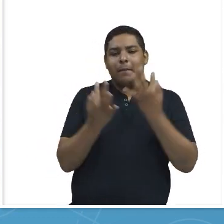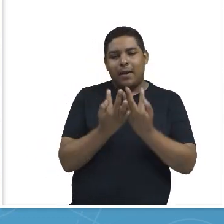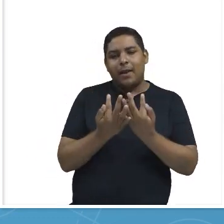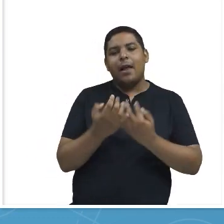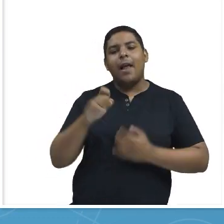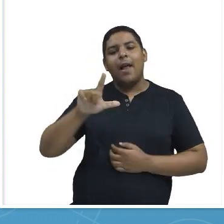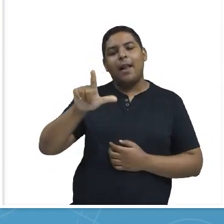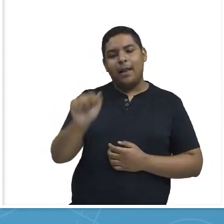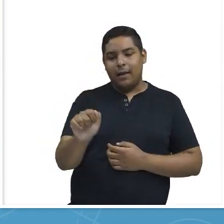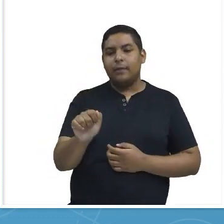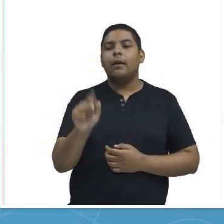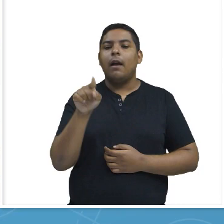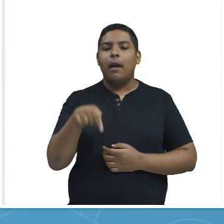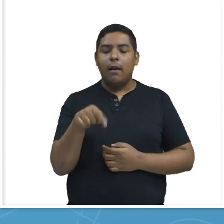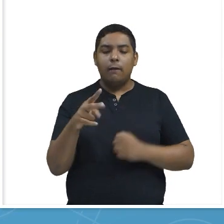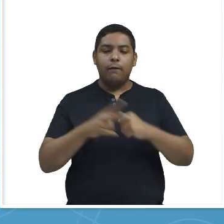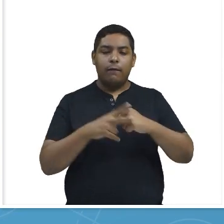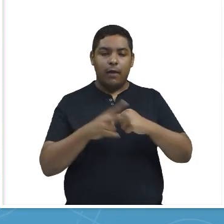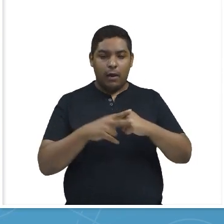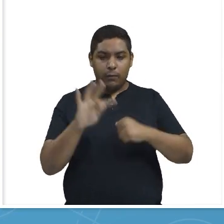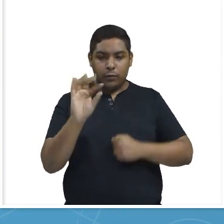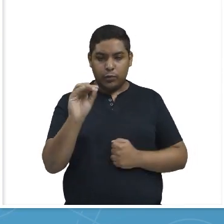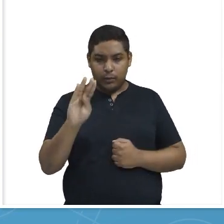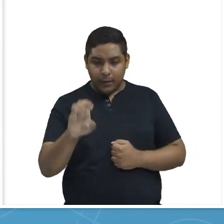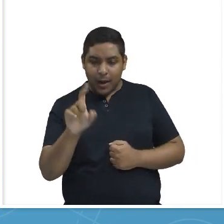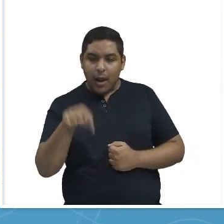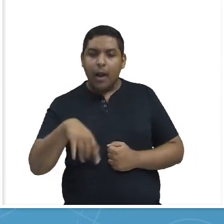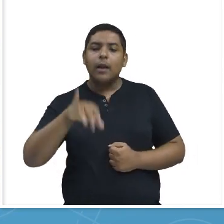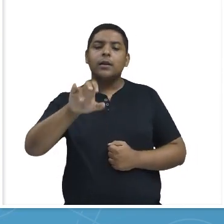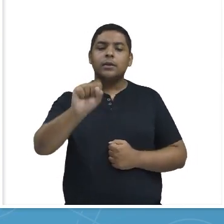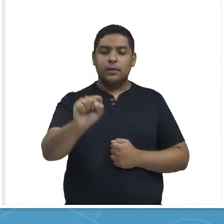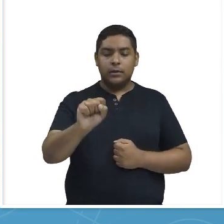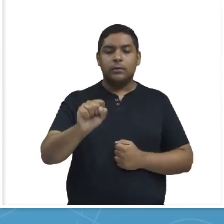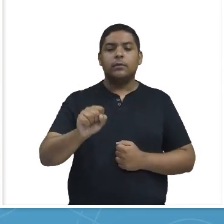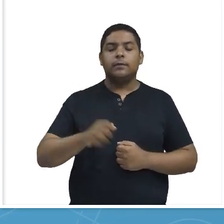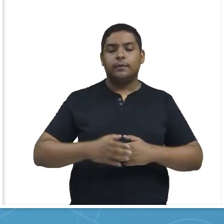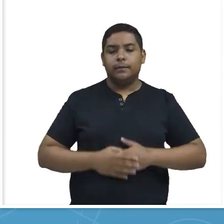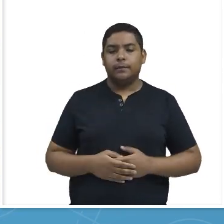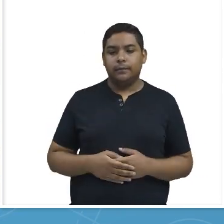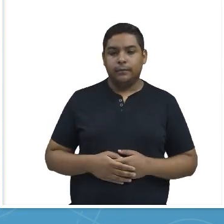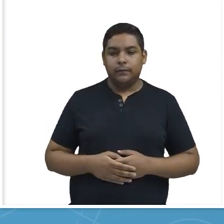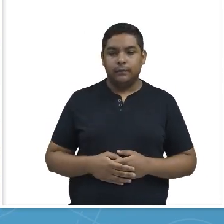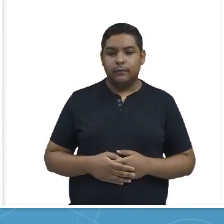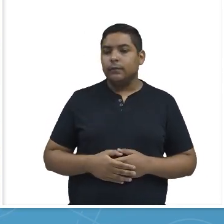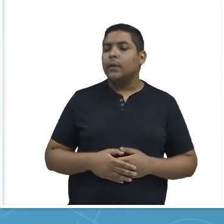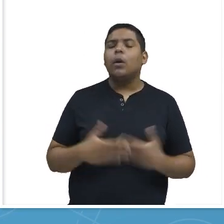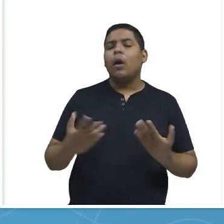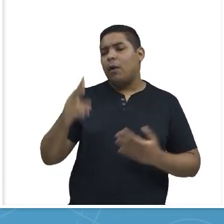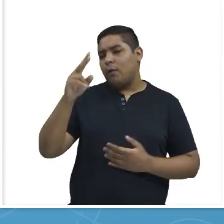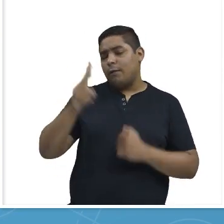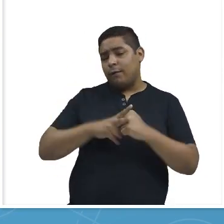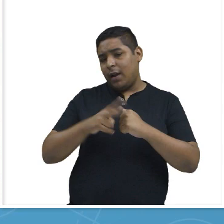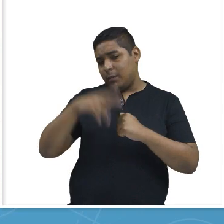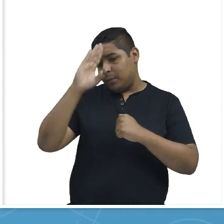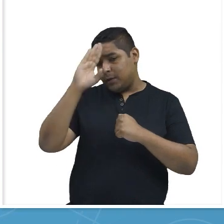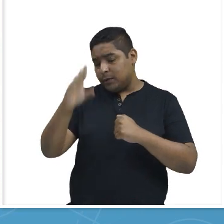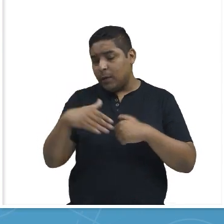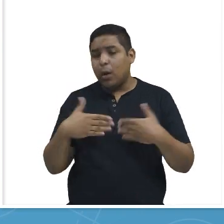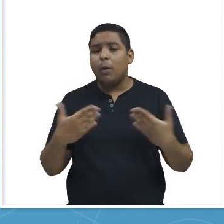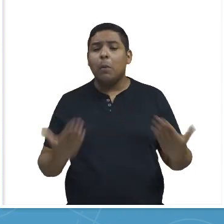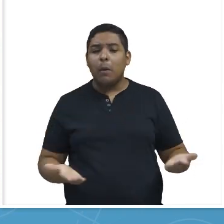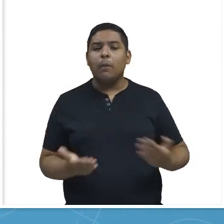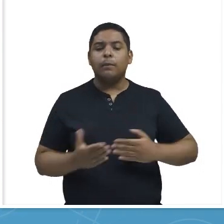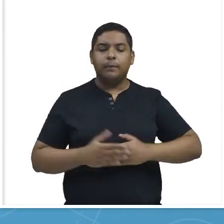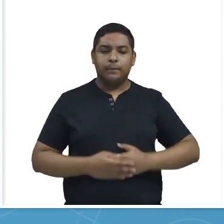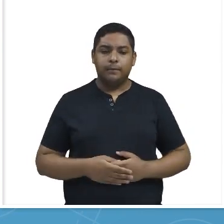to be é o is, está no presente. Is going to, qual é o verbo principal? Live, viver ou